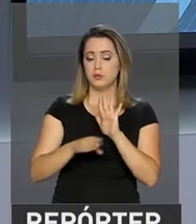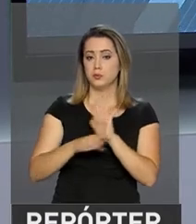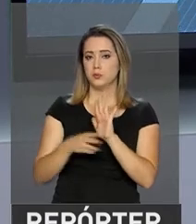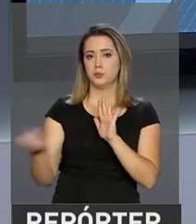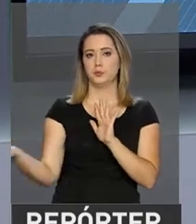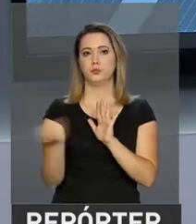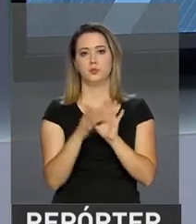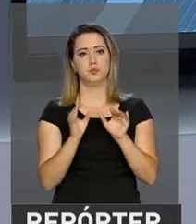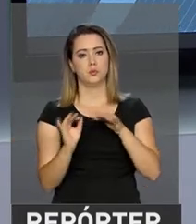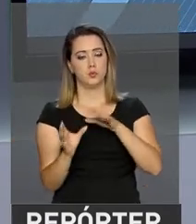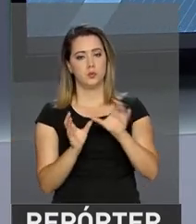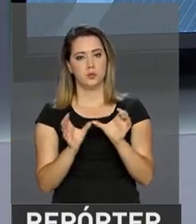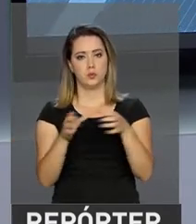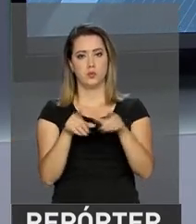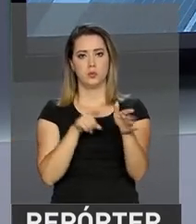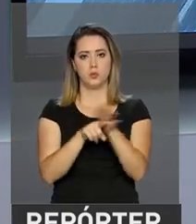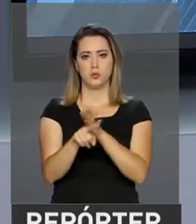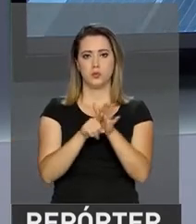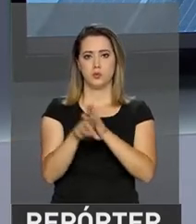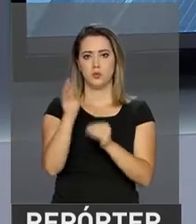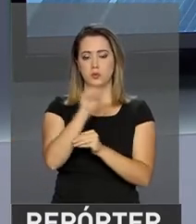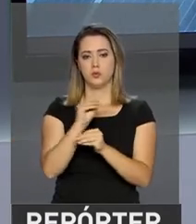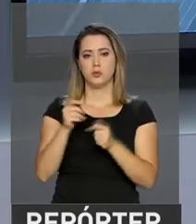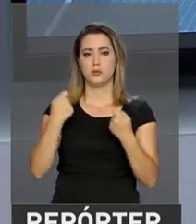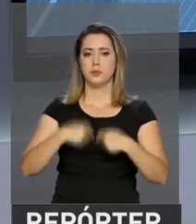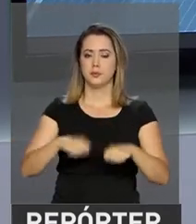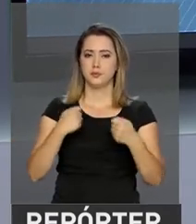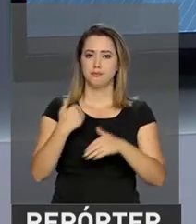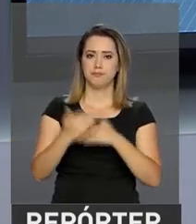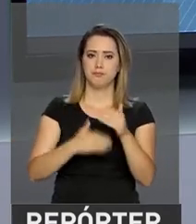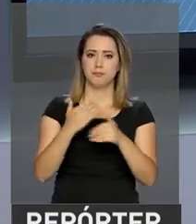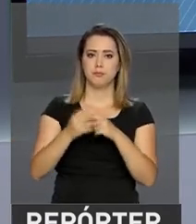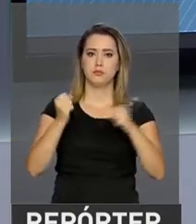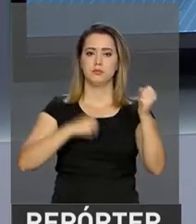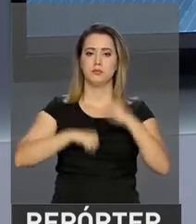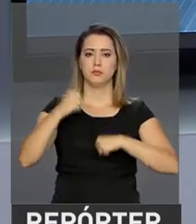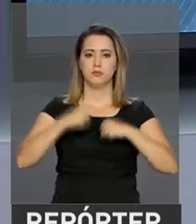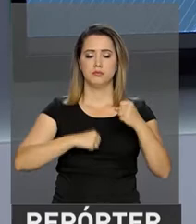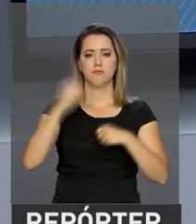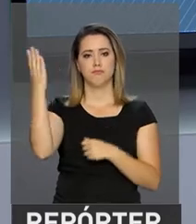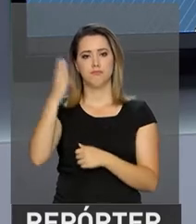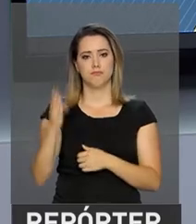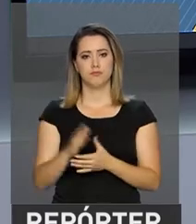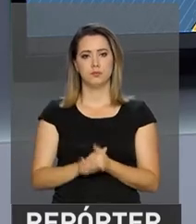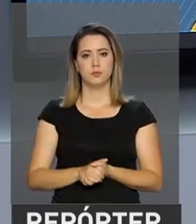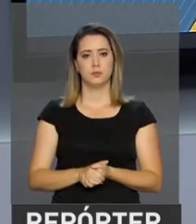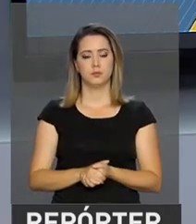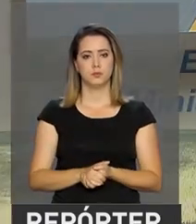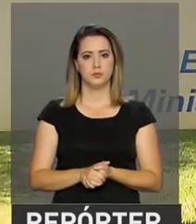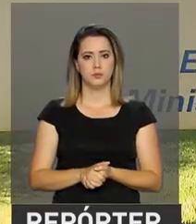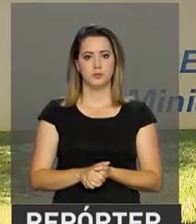pelas entidades de pesquisa, atendendo às necessidades do desenvolvimento da indústria nacional.